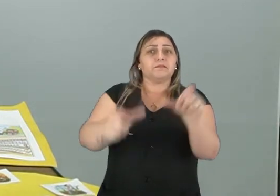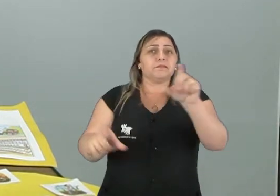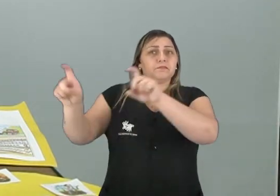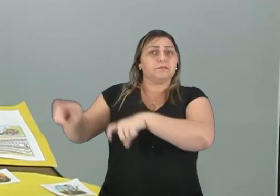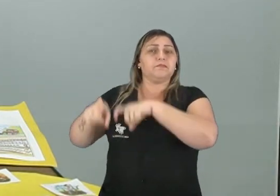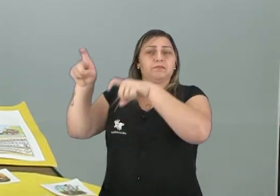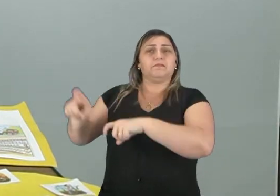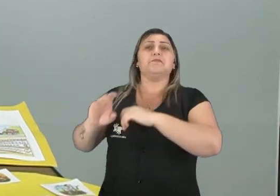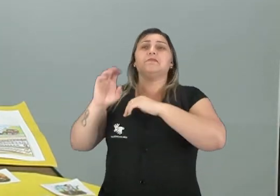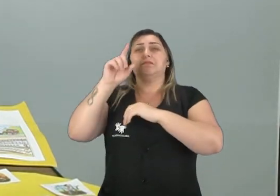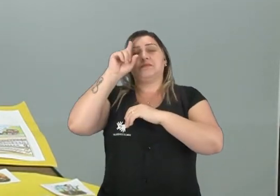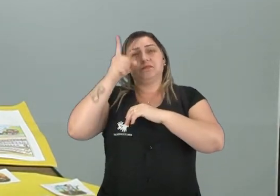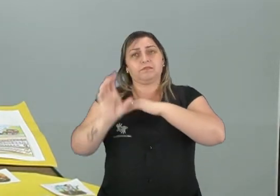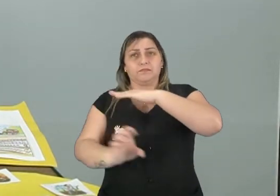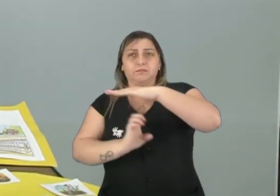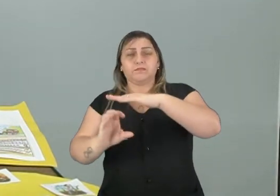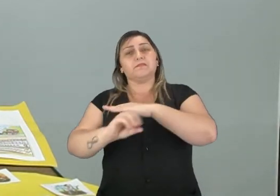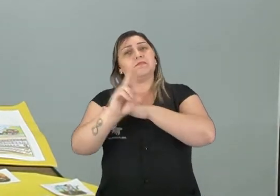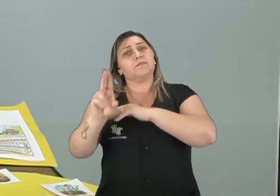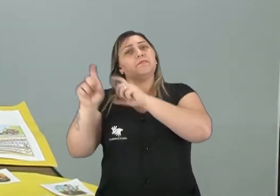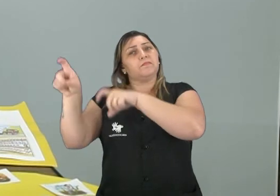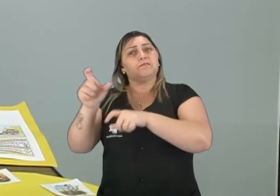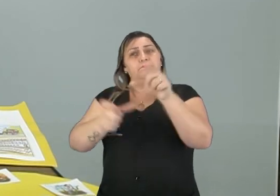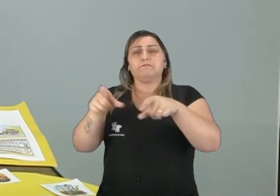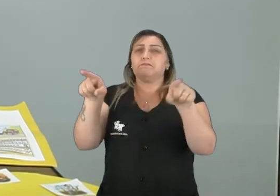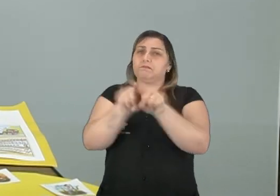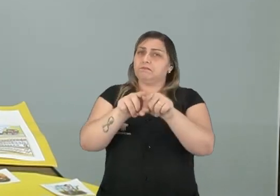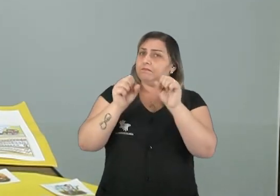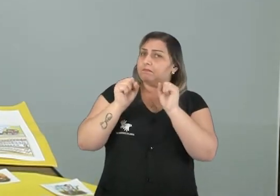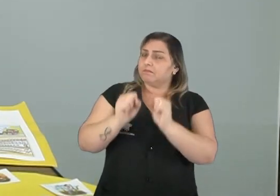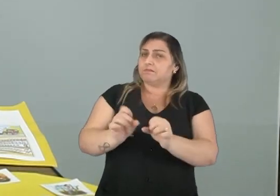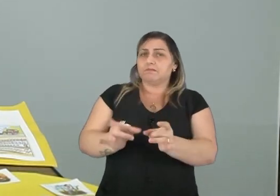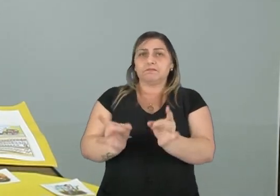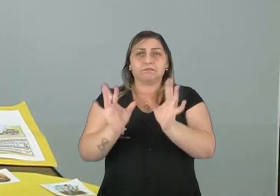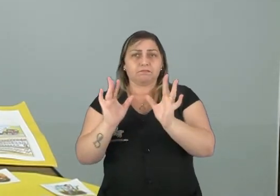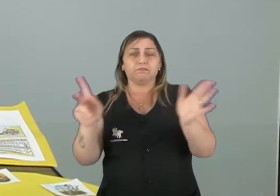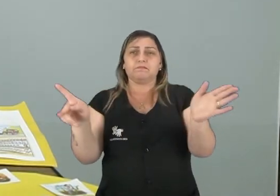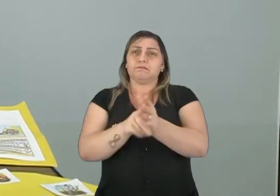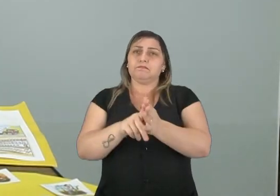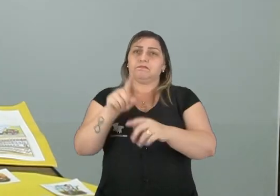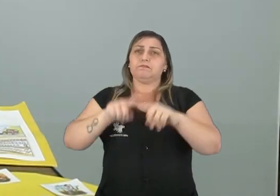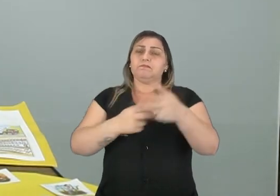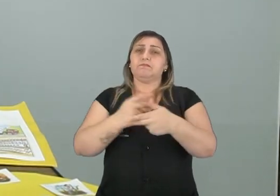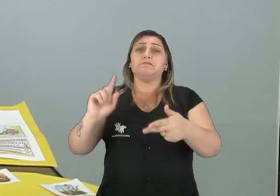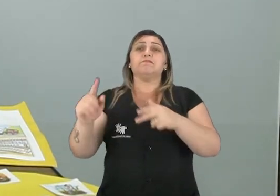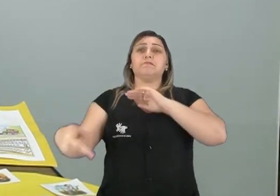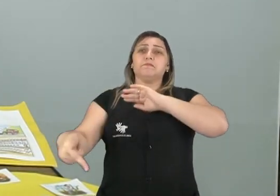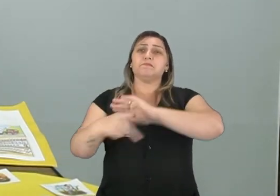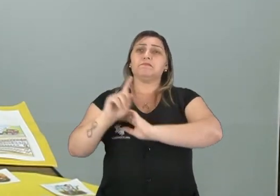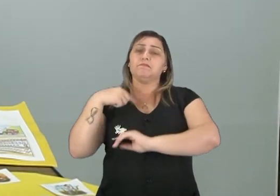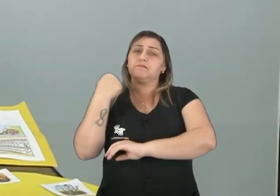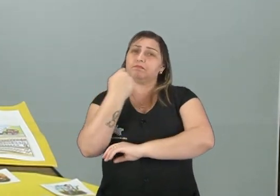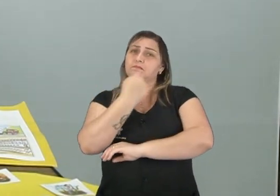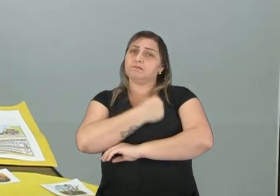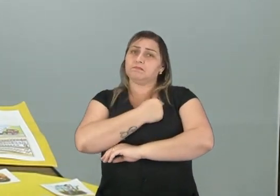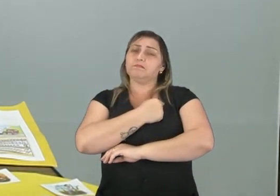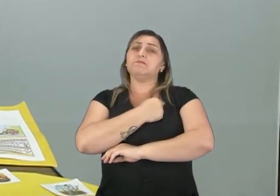seus comerciantes, ou o produtor rural também pode vender o seu próprio produto a nós que somos